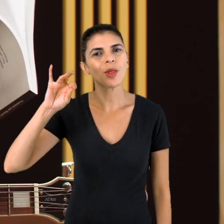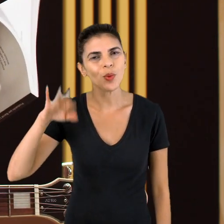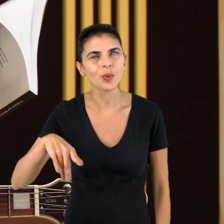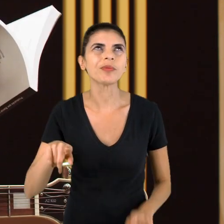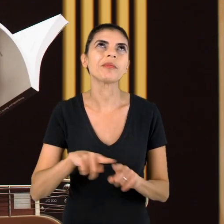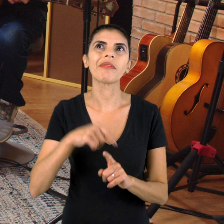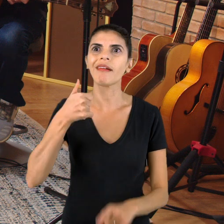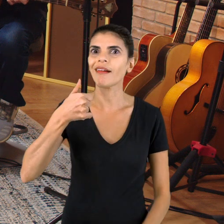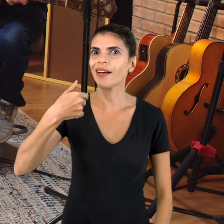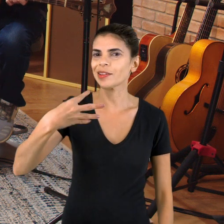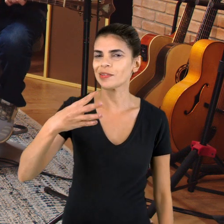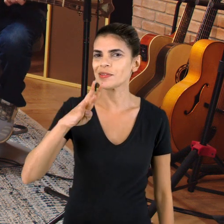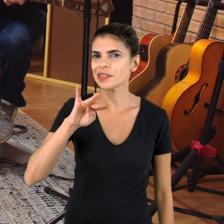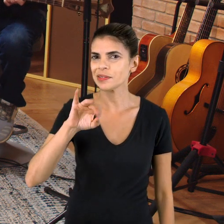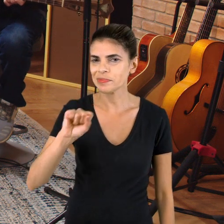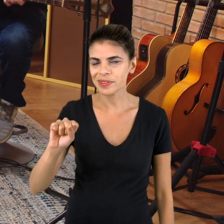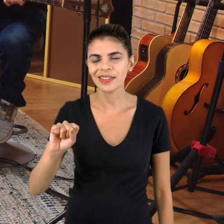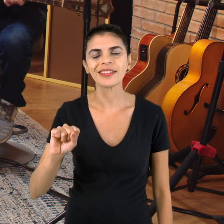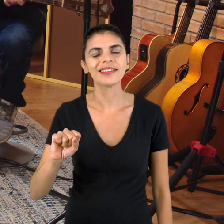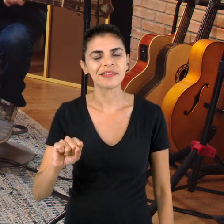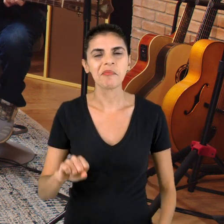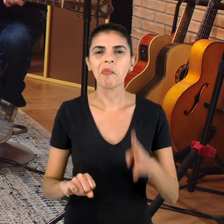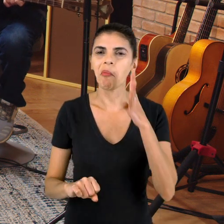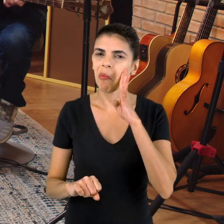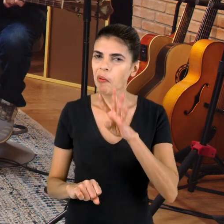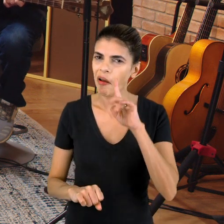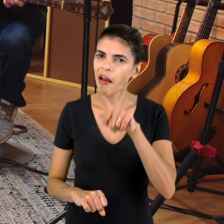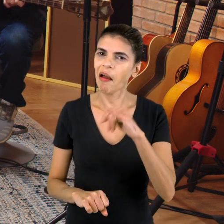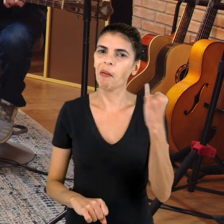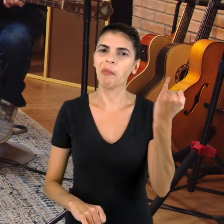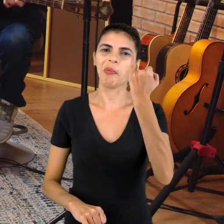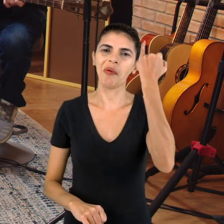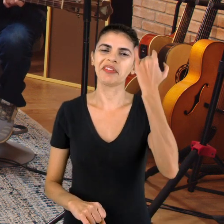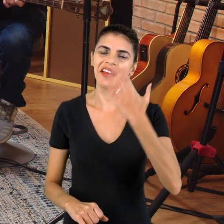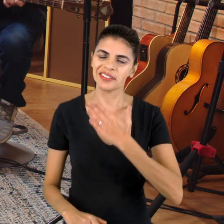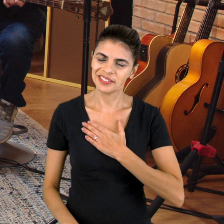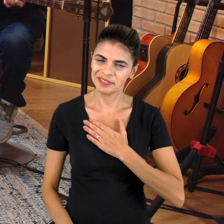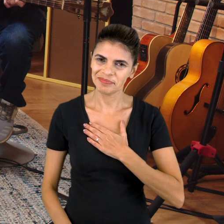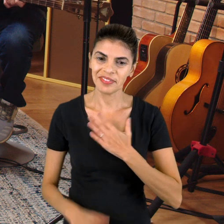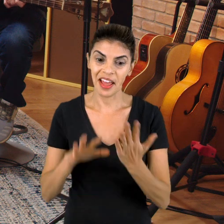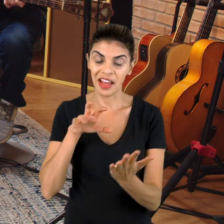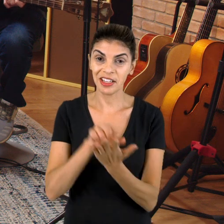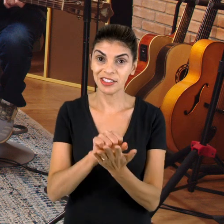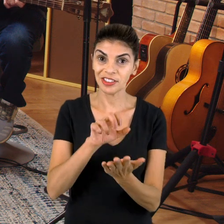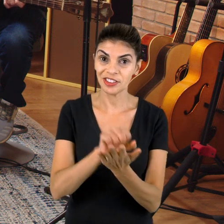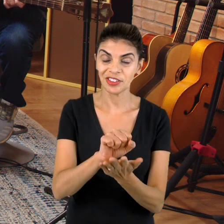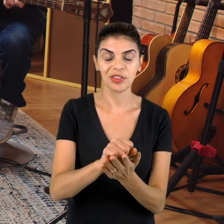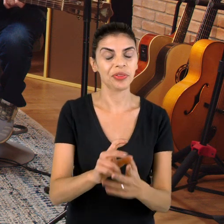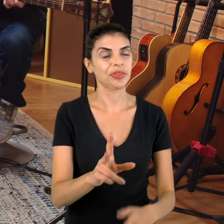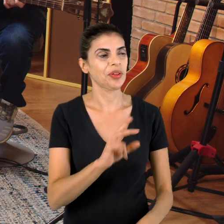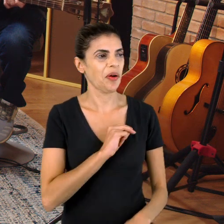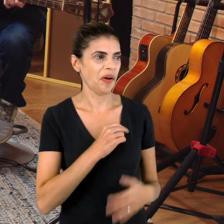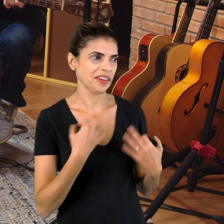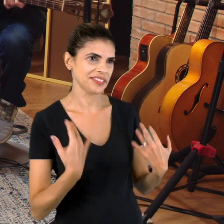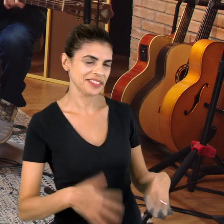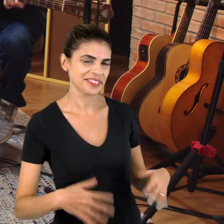14 Bis. Ele tá fazendo aqui. Todo mundo. É. Muito legal. Isso é muito importante. É, porque isso registra... ajuda bastante. Não, nossa.